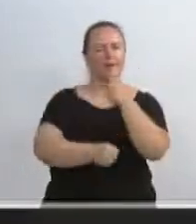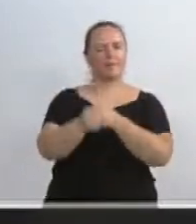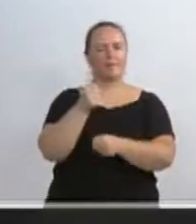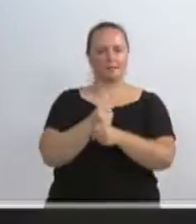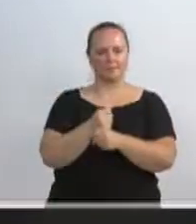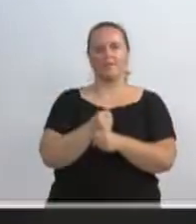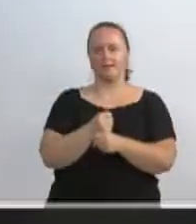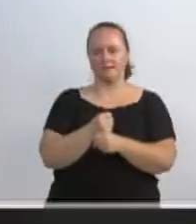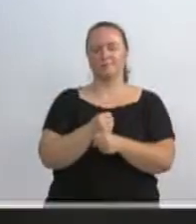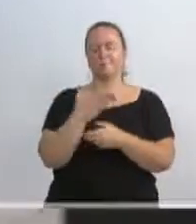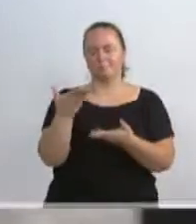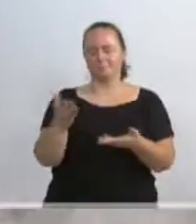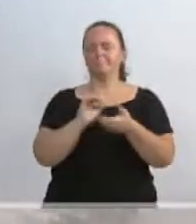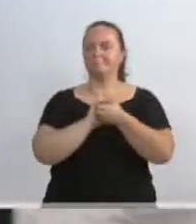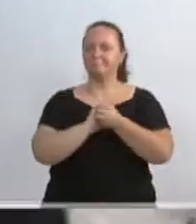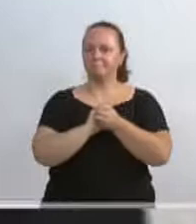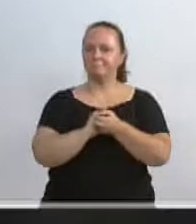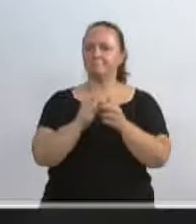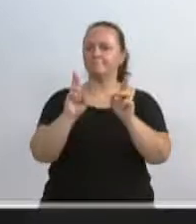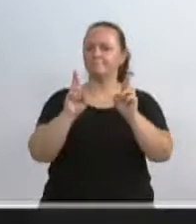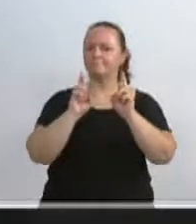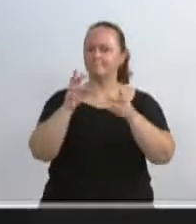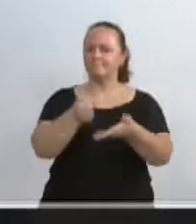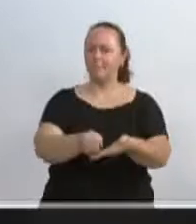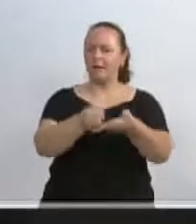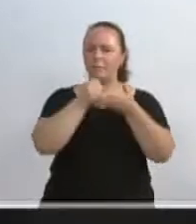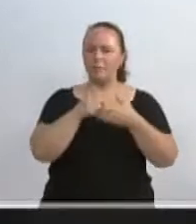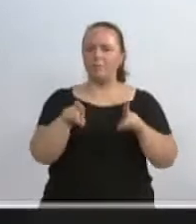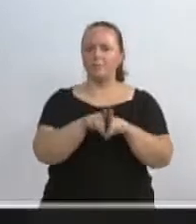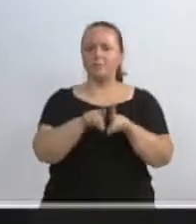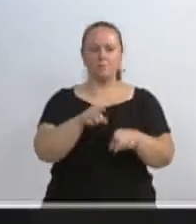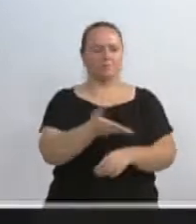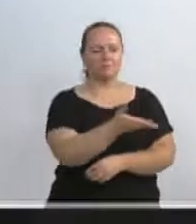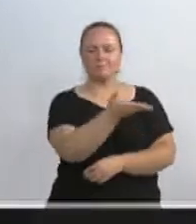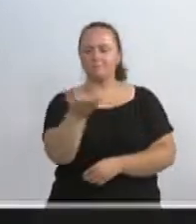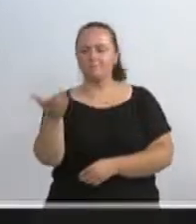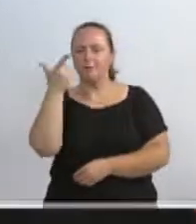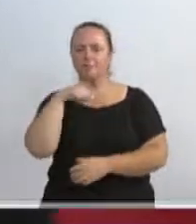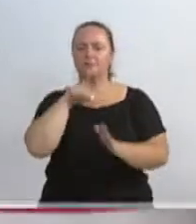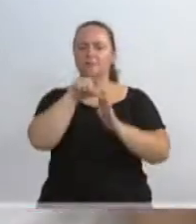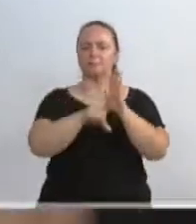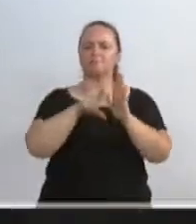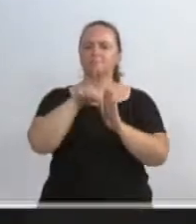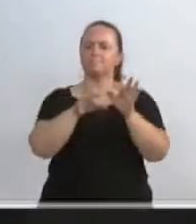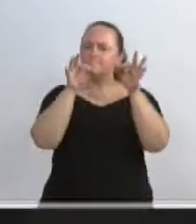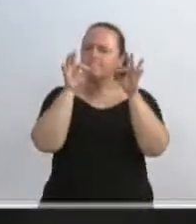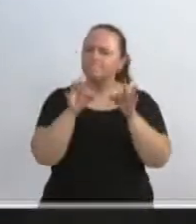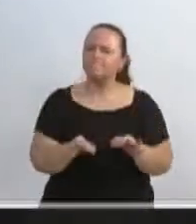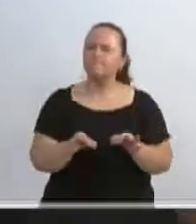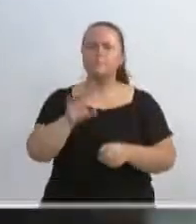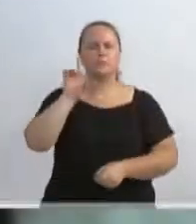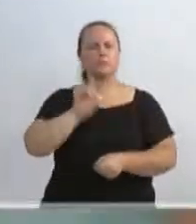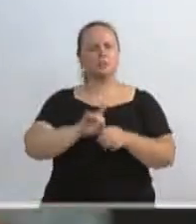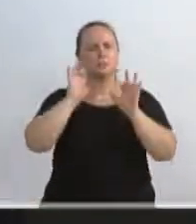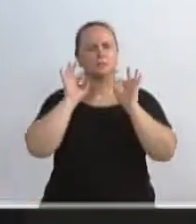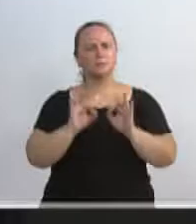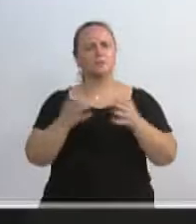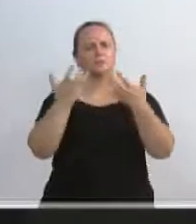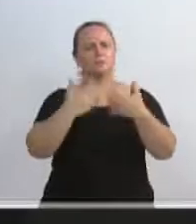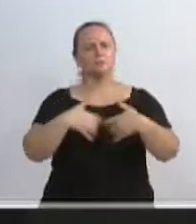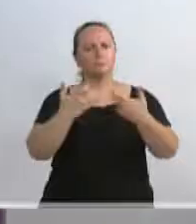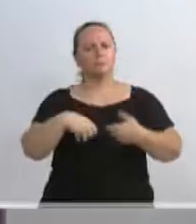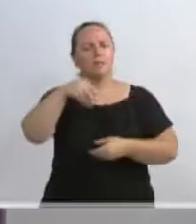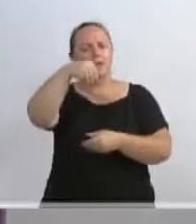vereador e conto com o seu apoio dos demais para que a gente possa fazer essa legislação tornar de fato e de direito em funcionamento no